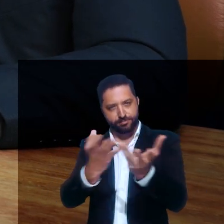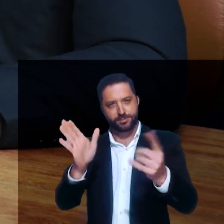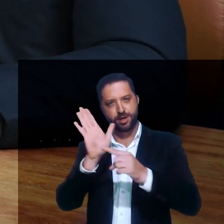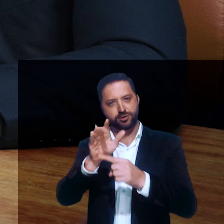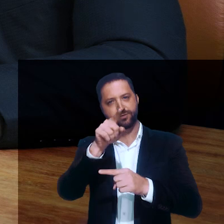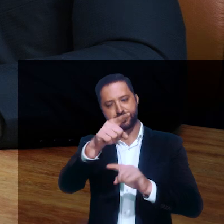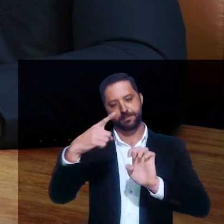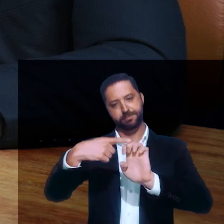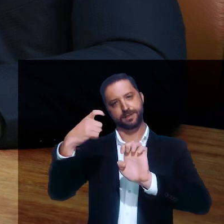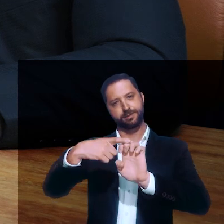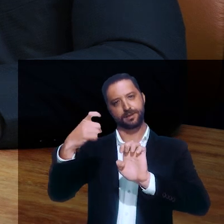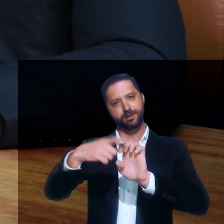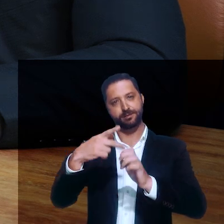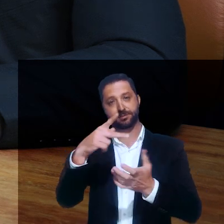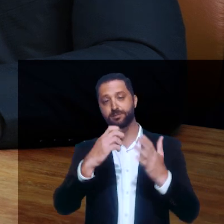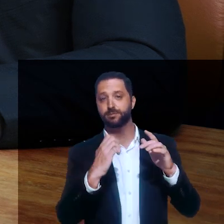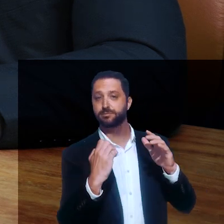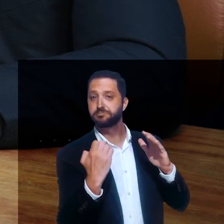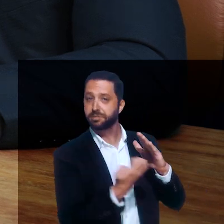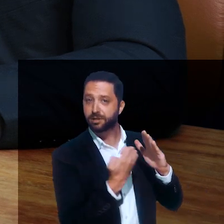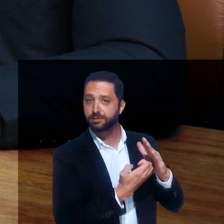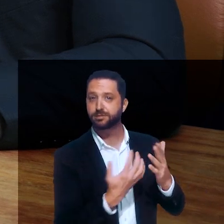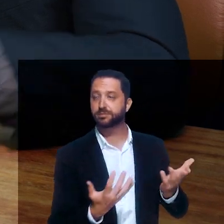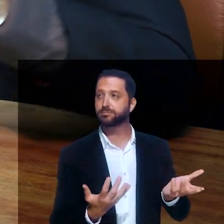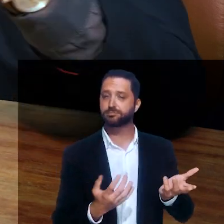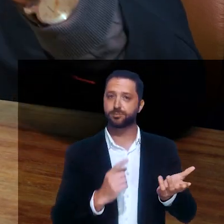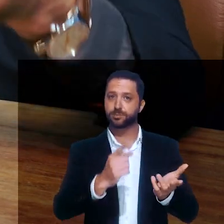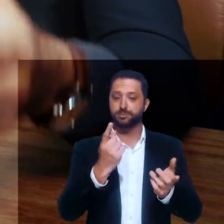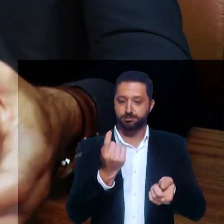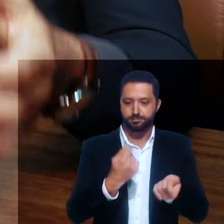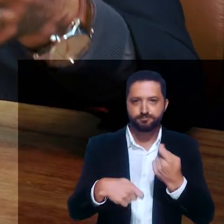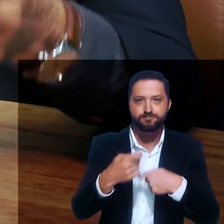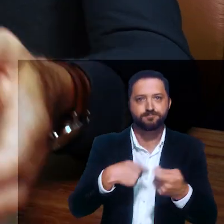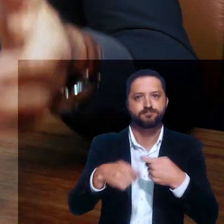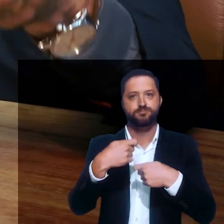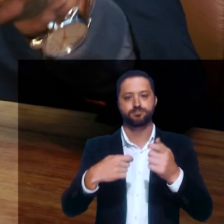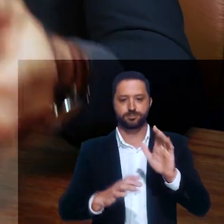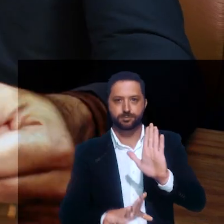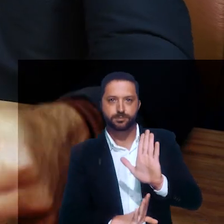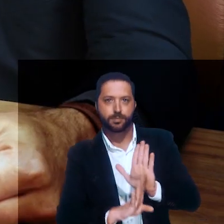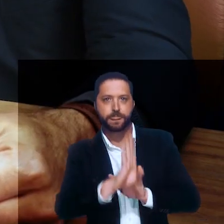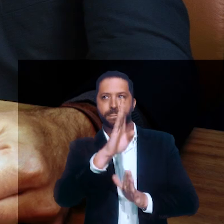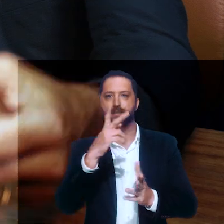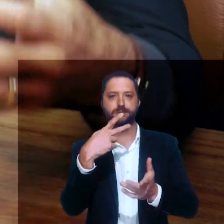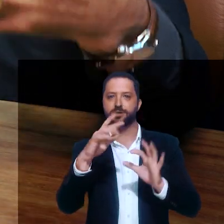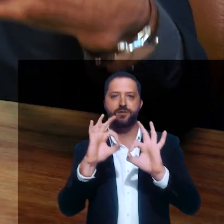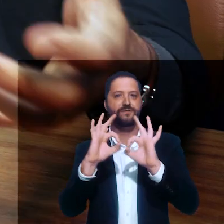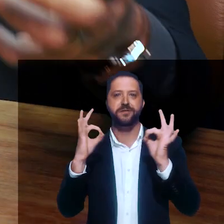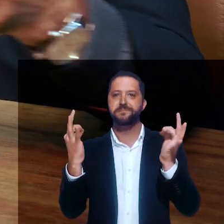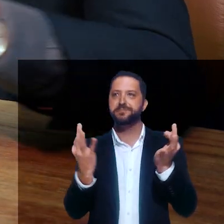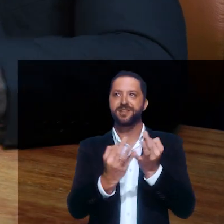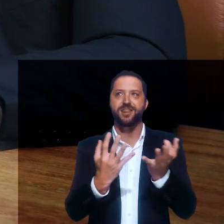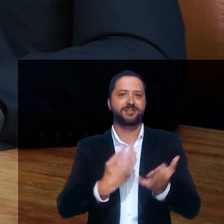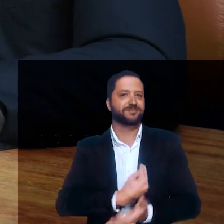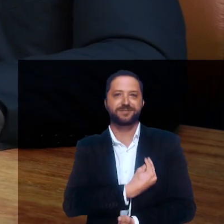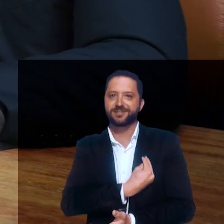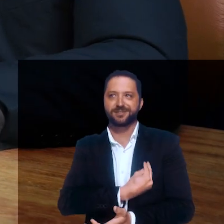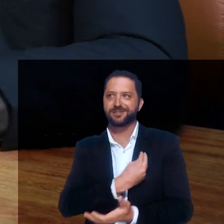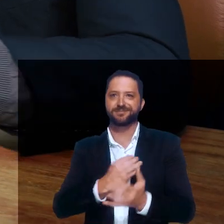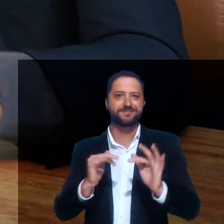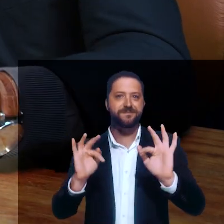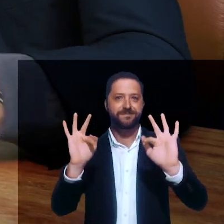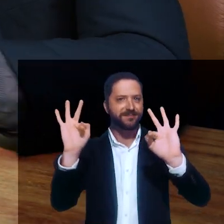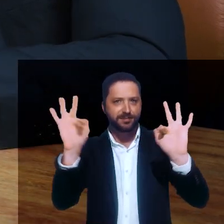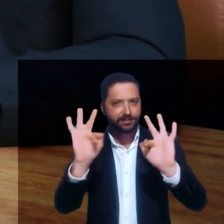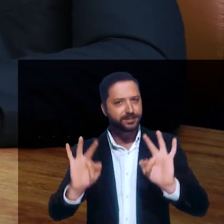para poder empreender empresarialmente, criar riqueza, renda e ter uma família,